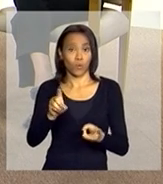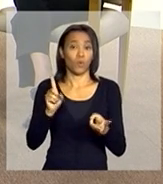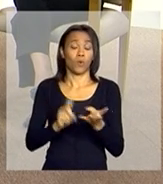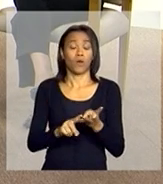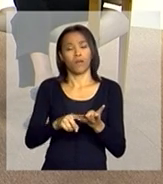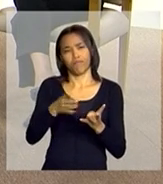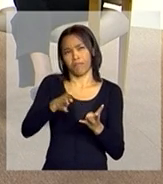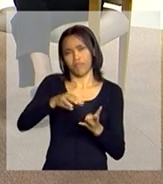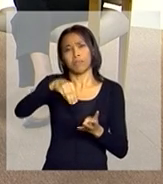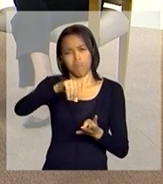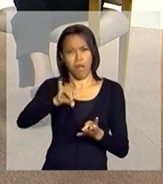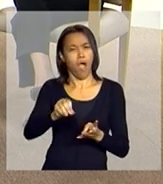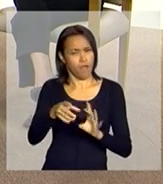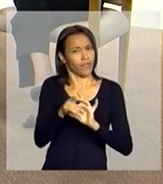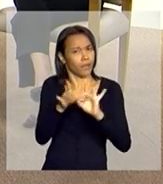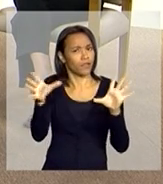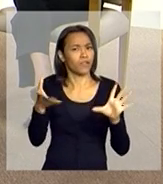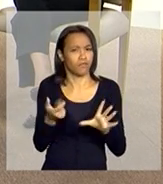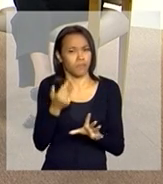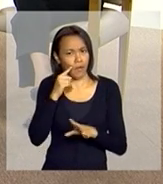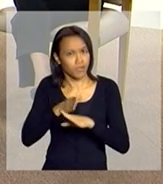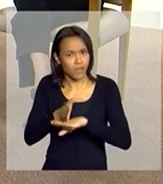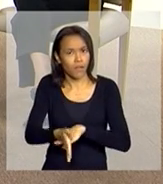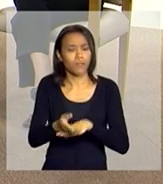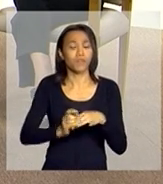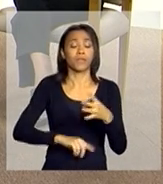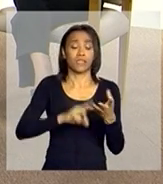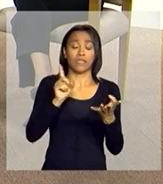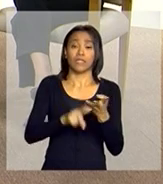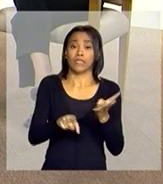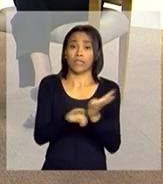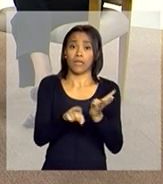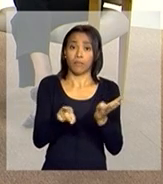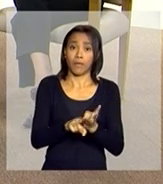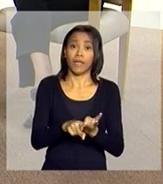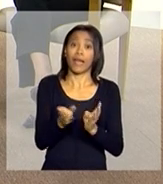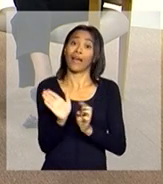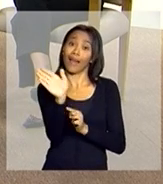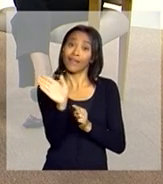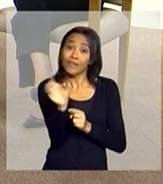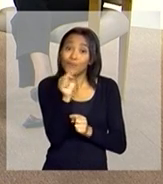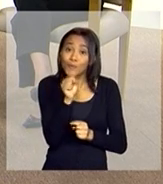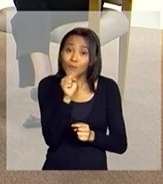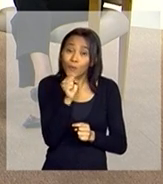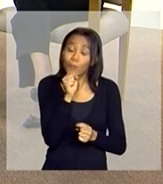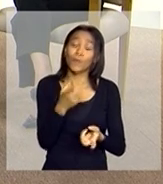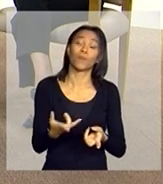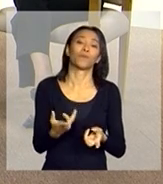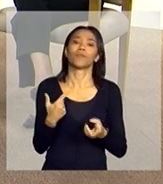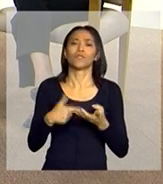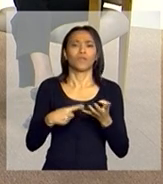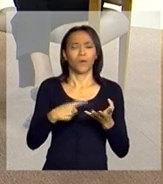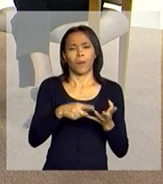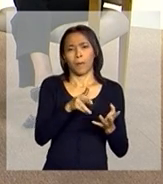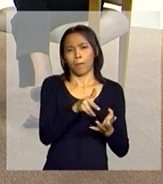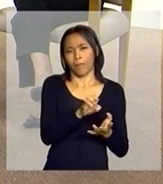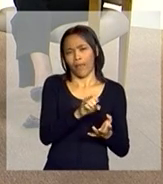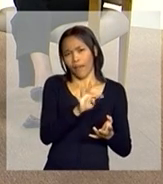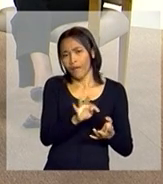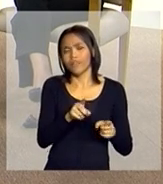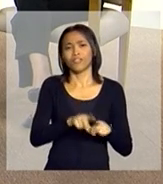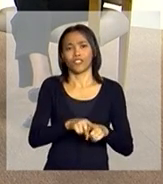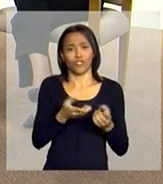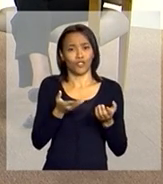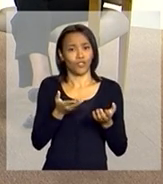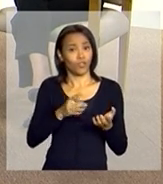maio vai estar disponível também pro para acesso ao Carteira do Idoso ao sispet ao C jovem aos